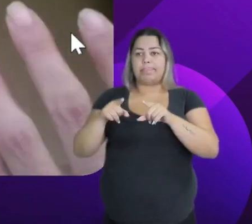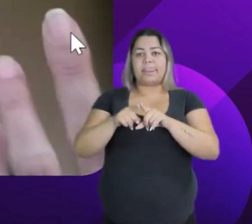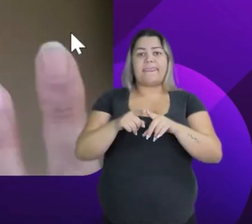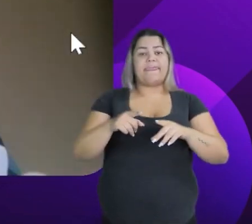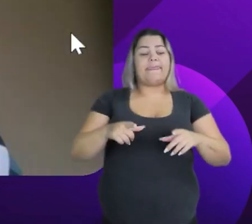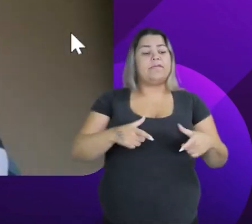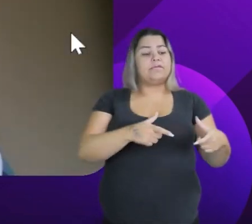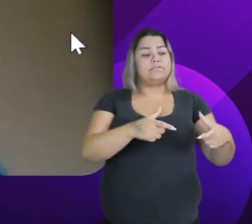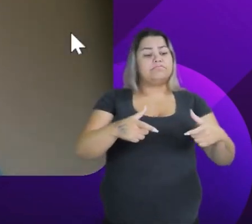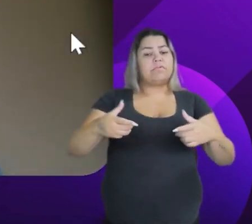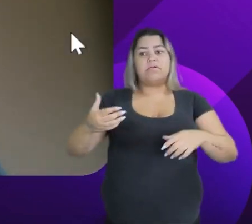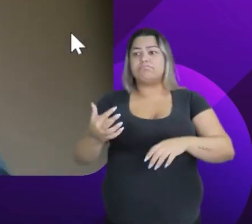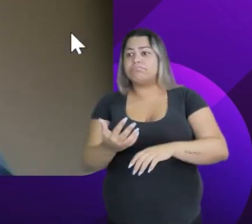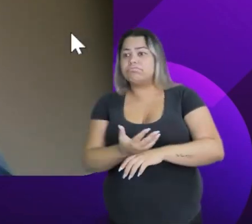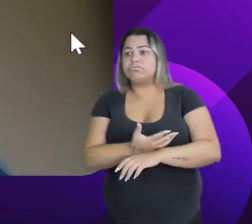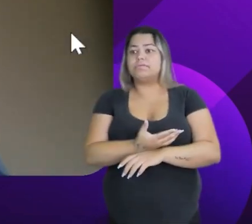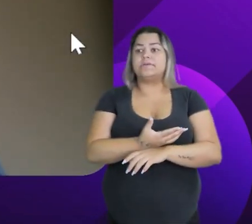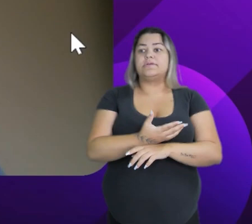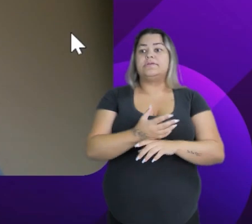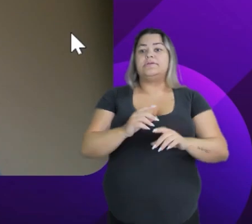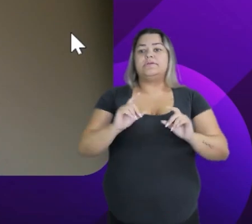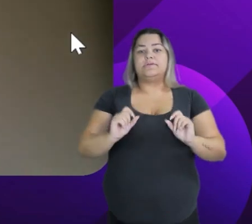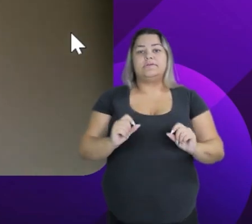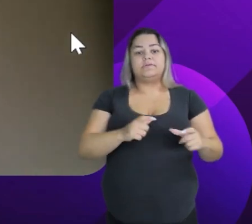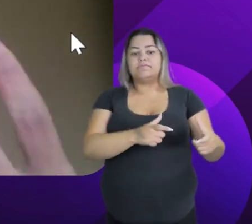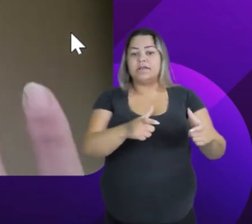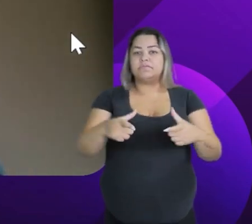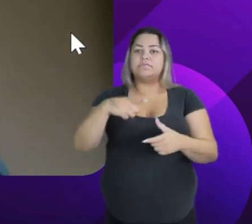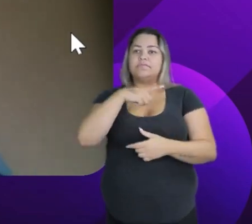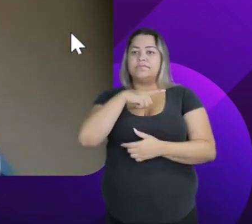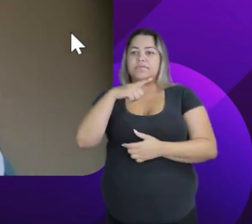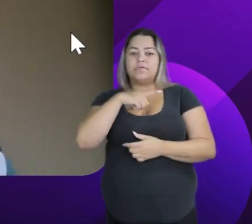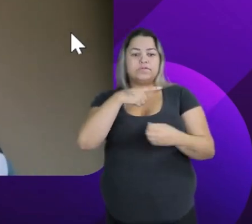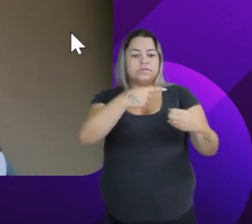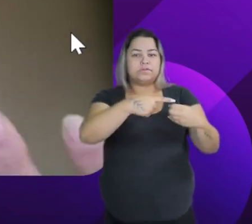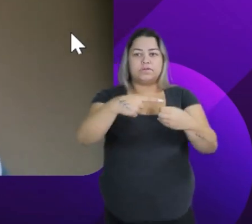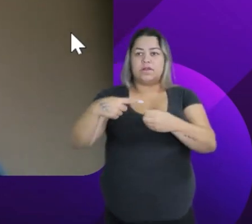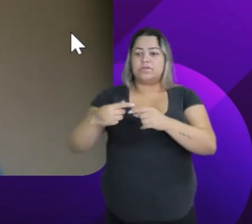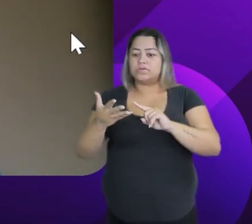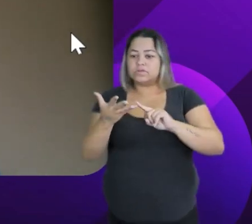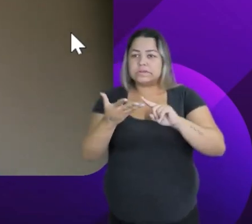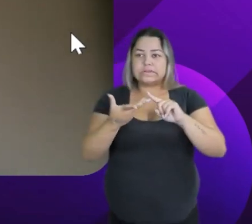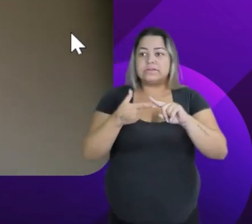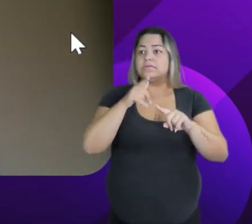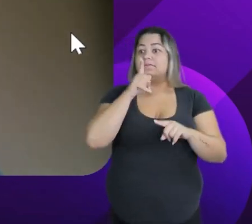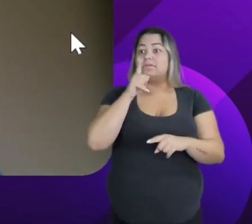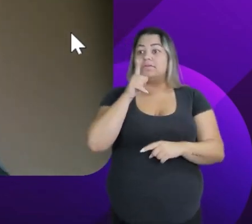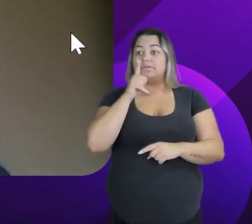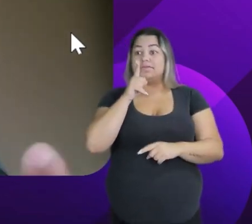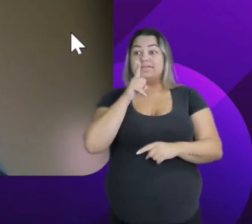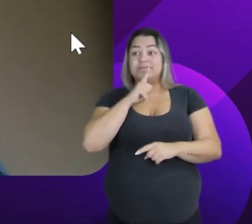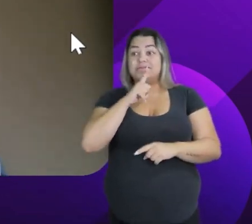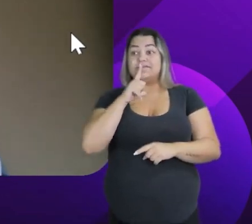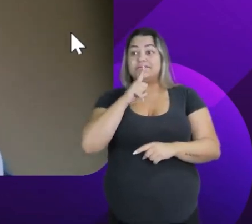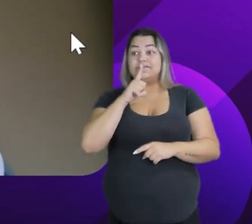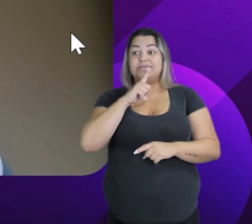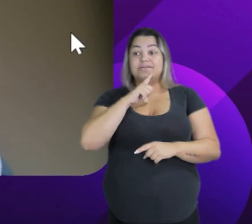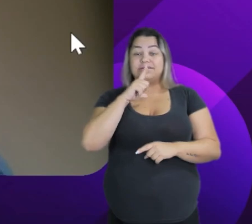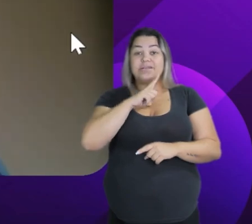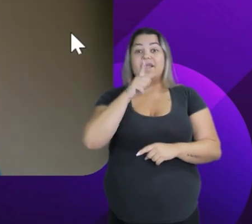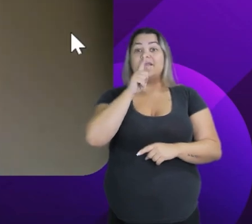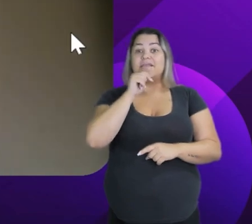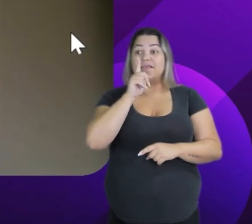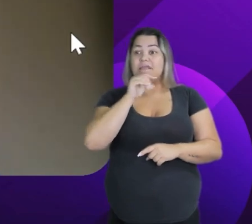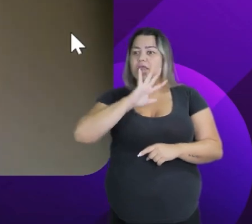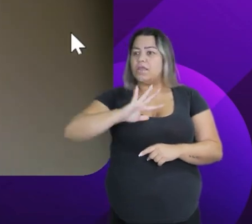praças, repensar que esses espaços um dia existiram, né? Quantas cidades a gente conhece que tem rios e esses rios eles se fecharam do diálogo